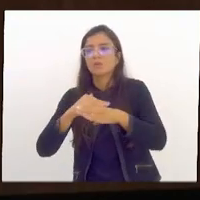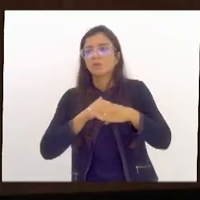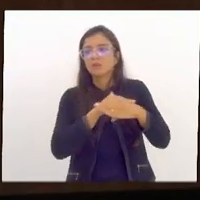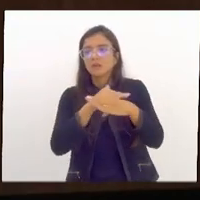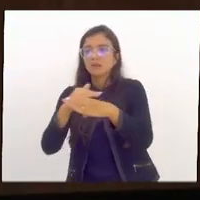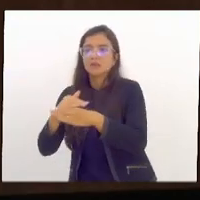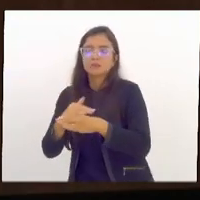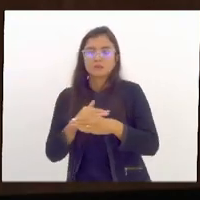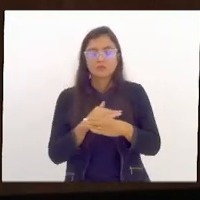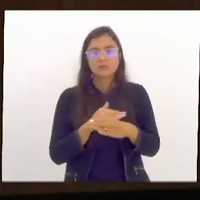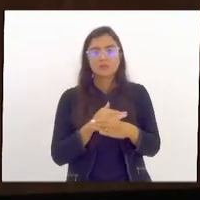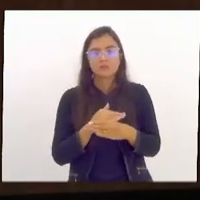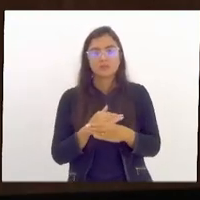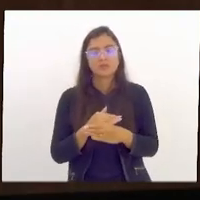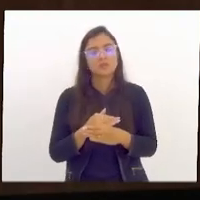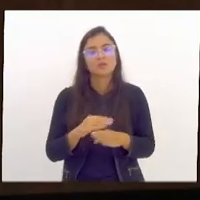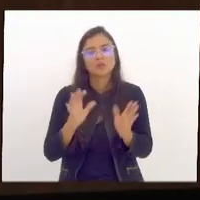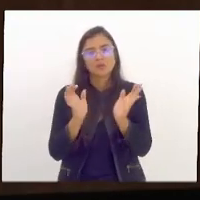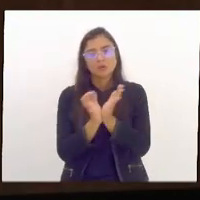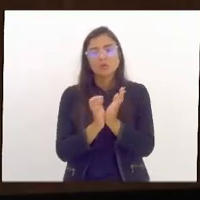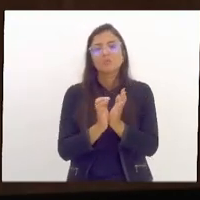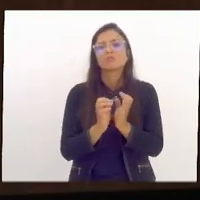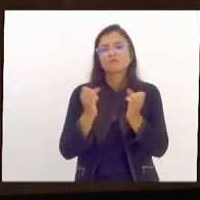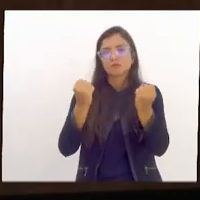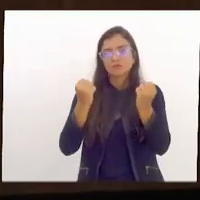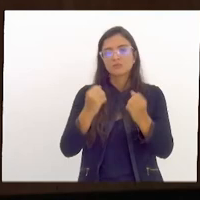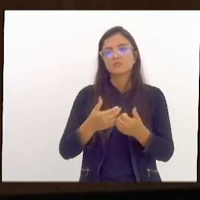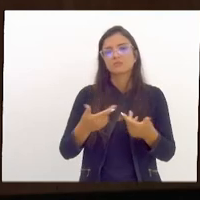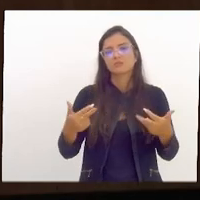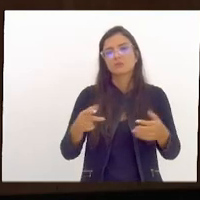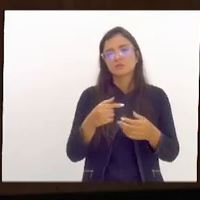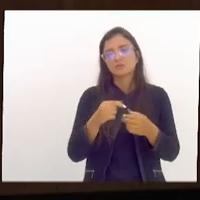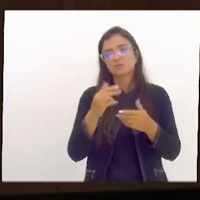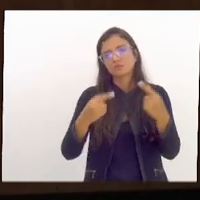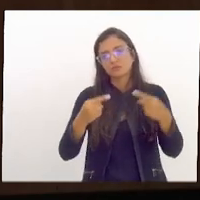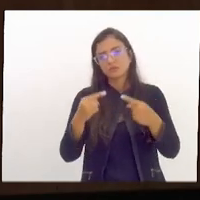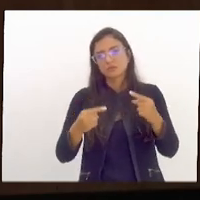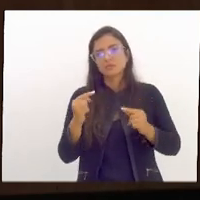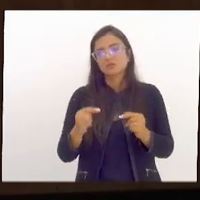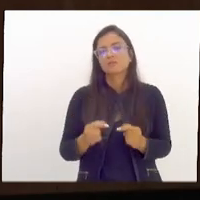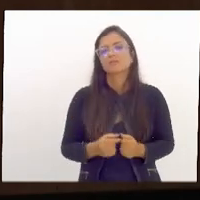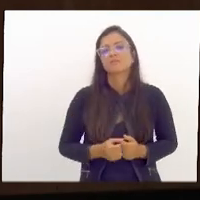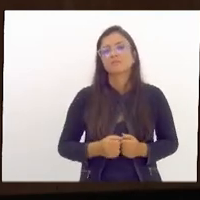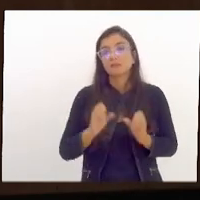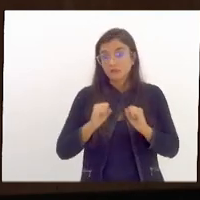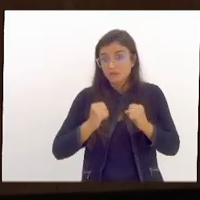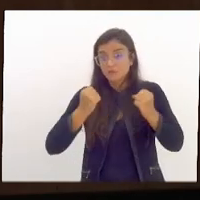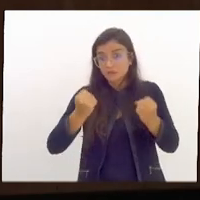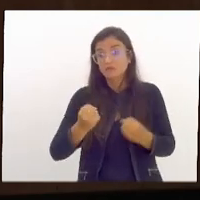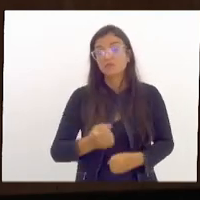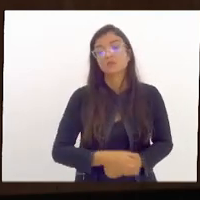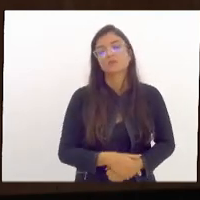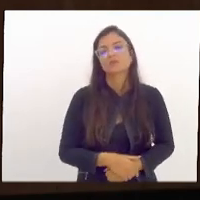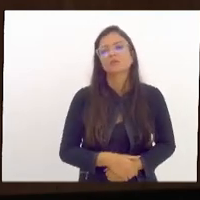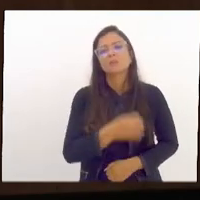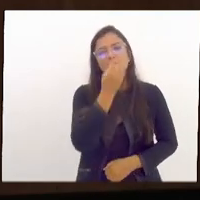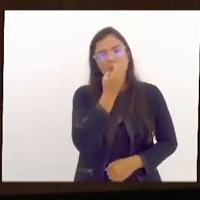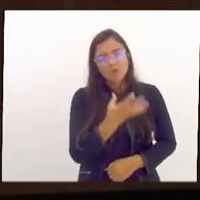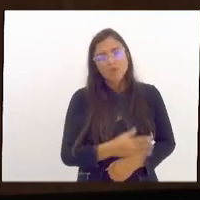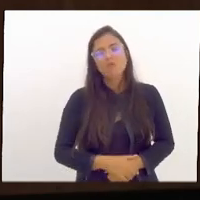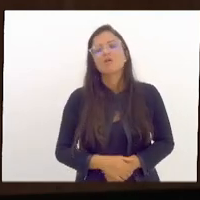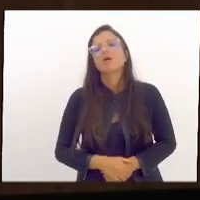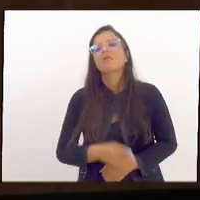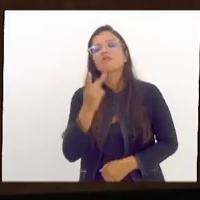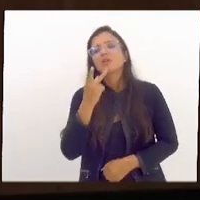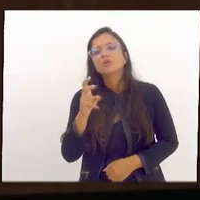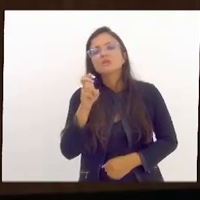Trabalho para Fortalecimento e Acompanhamento da Política Institucional de Ações Afirmativas da Defensoria, uma publicação que abrange